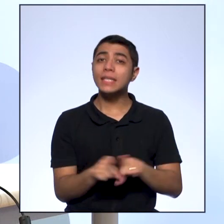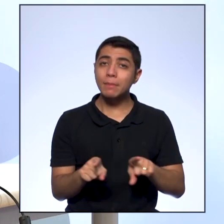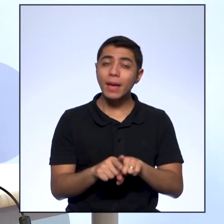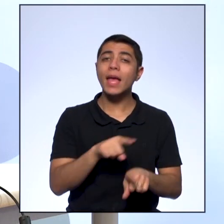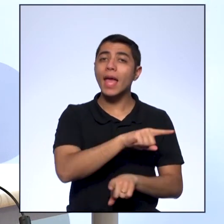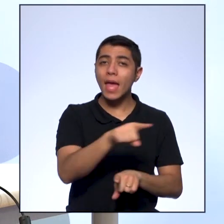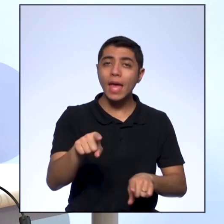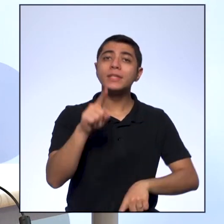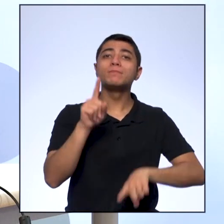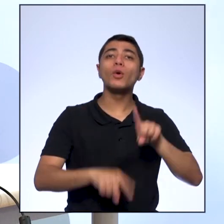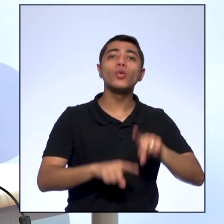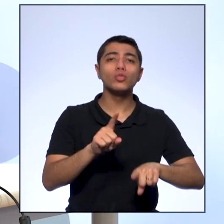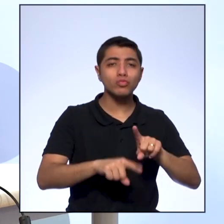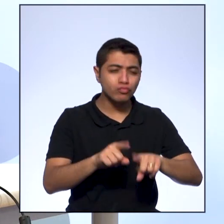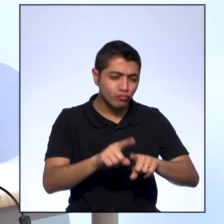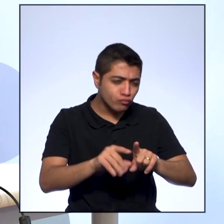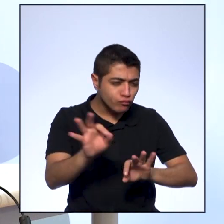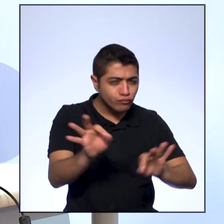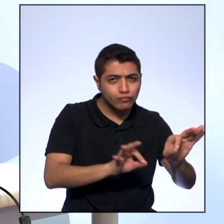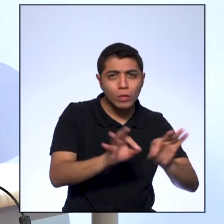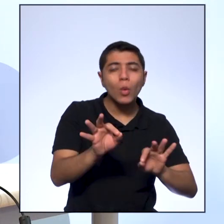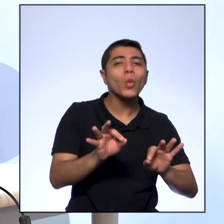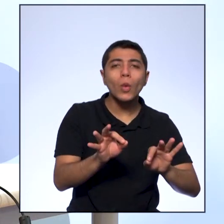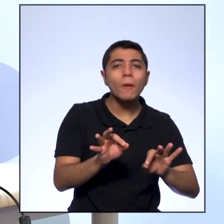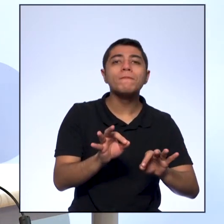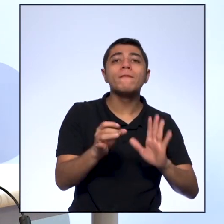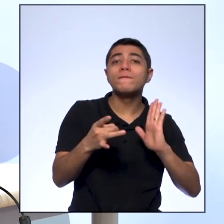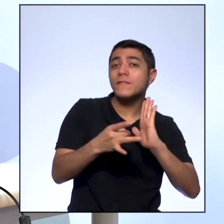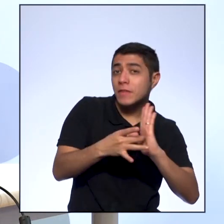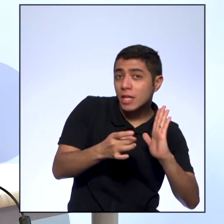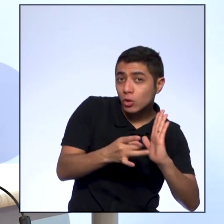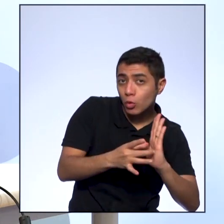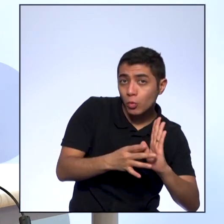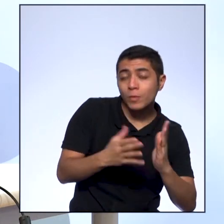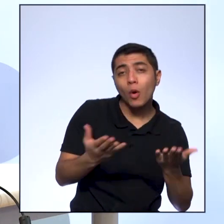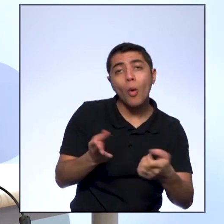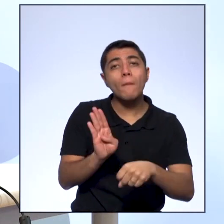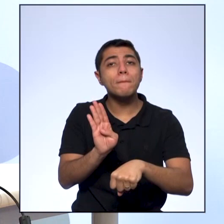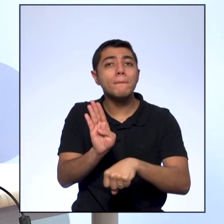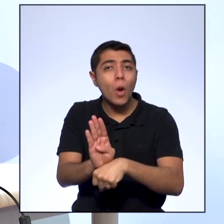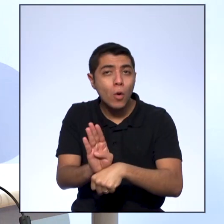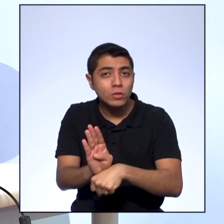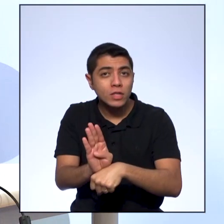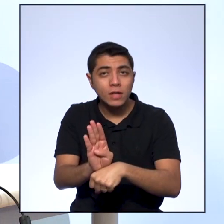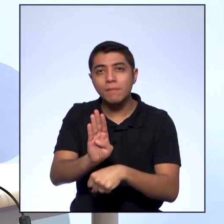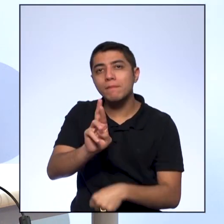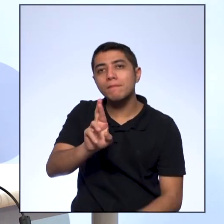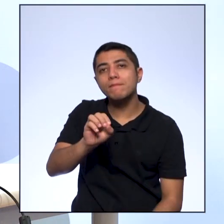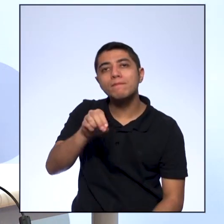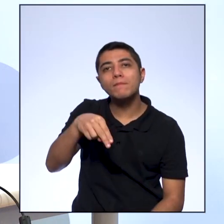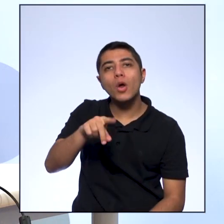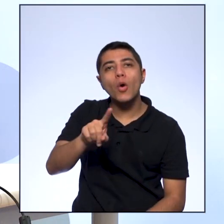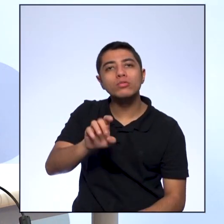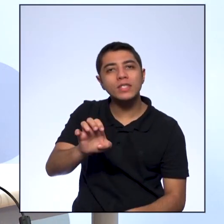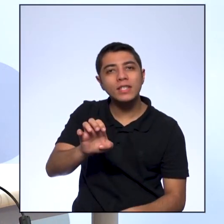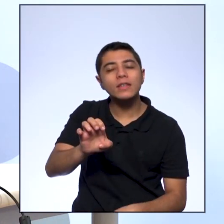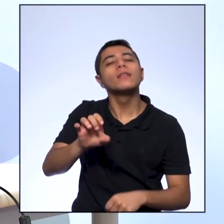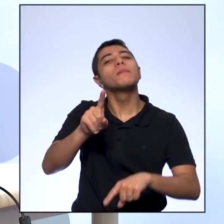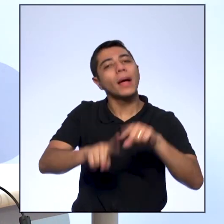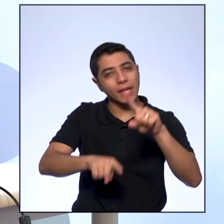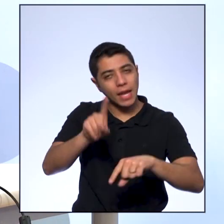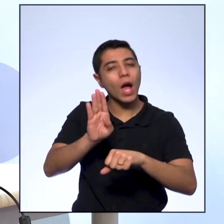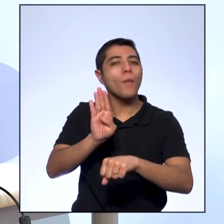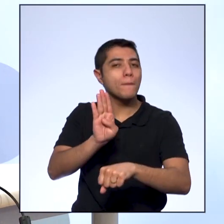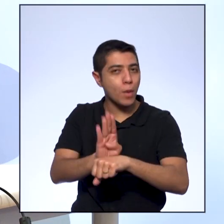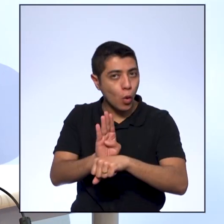fabricados pelos egípcios, e alguns gêneros agrícolas também eram vendidos, né, lembrando na forma de troca, para